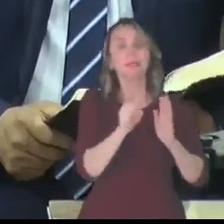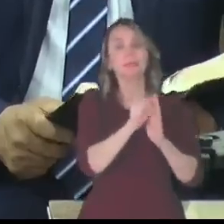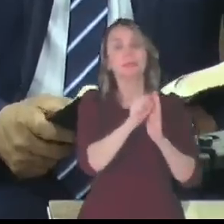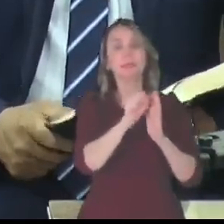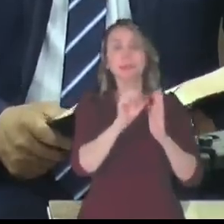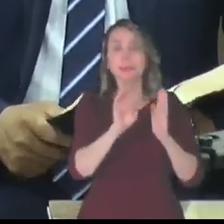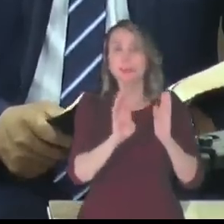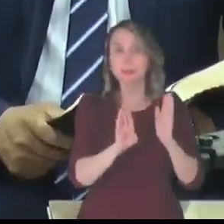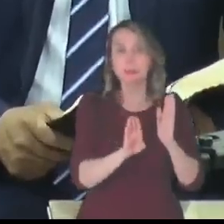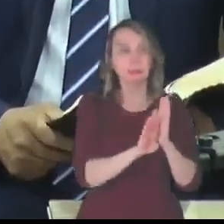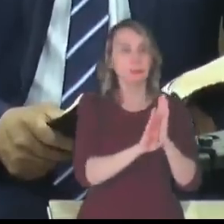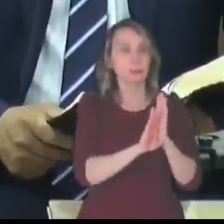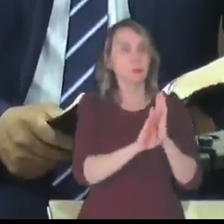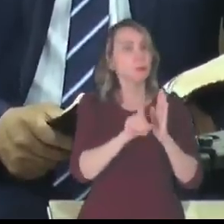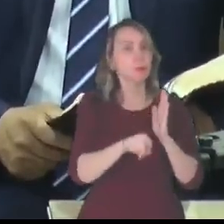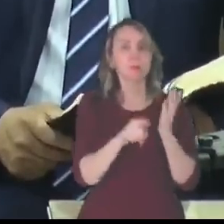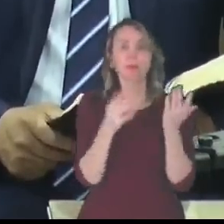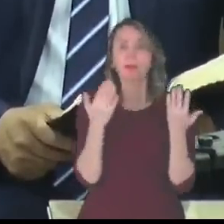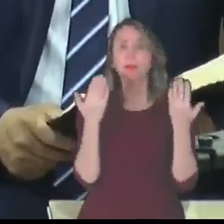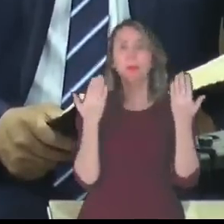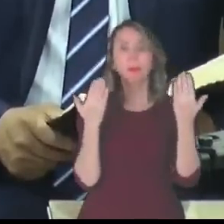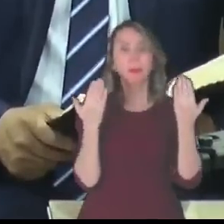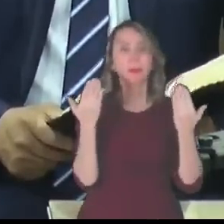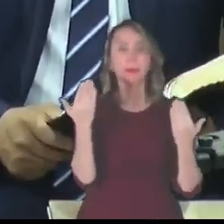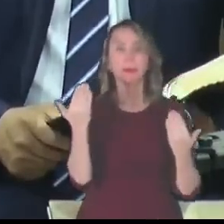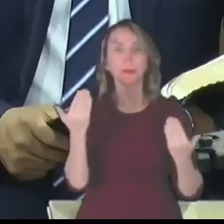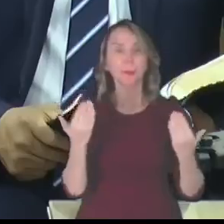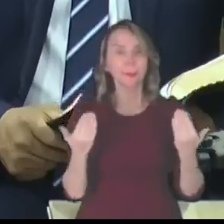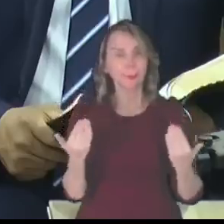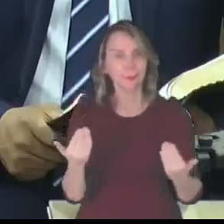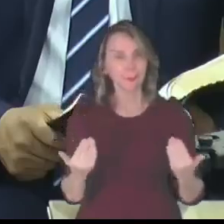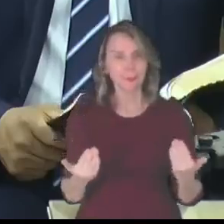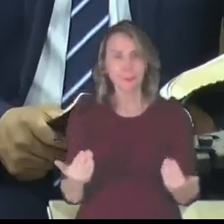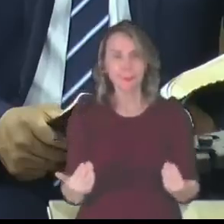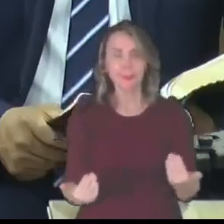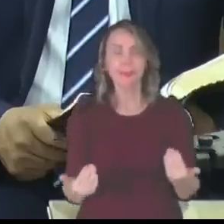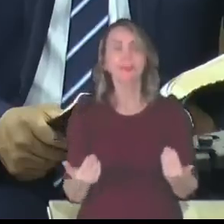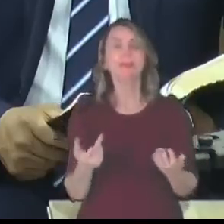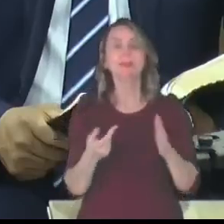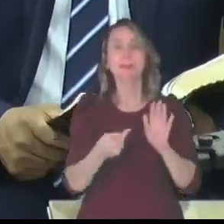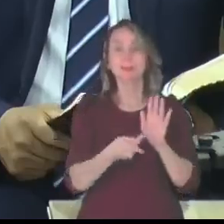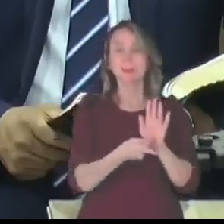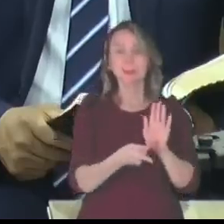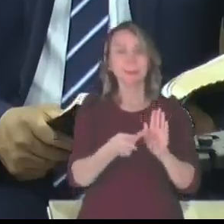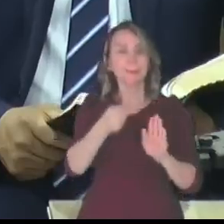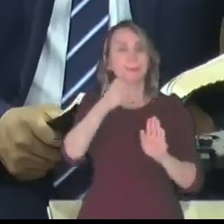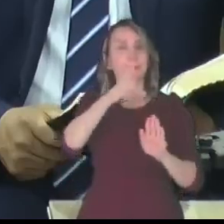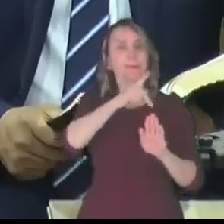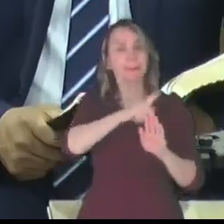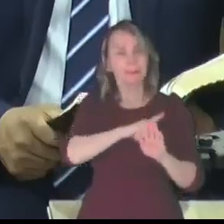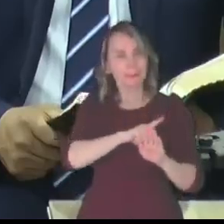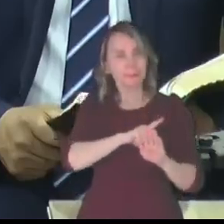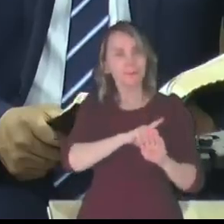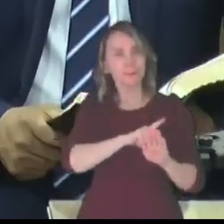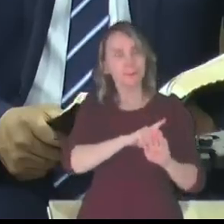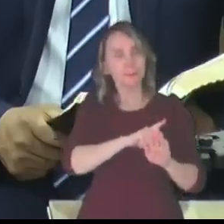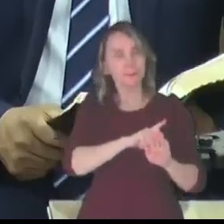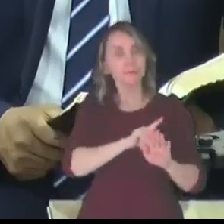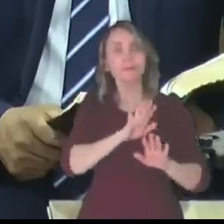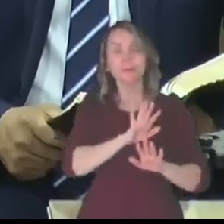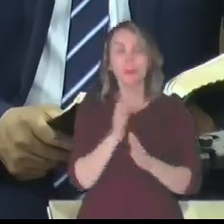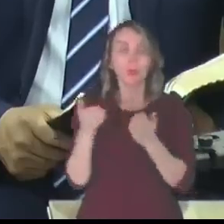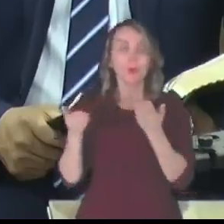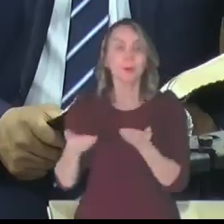segura o antigo testamento é parábola é analogia eles tinham o símbolo e nós hoje temos